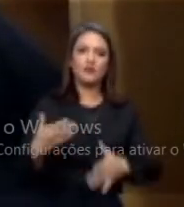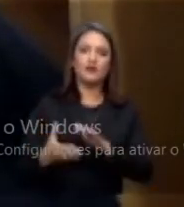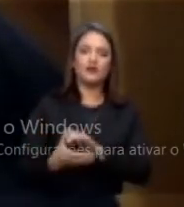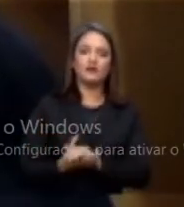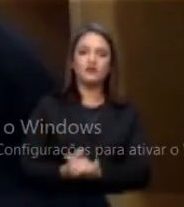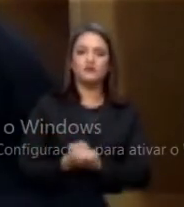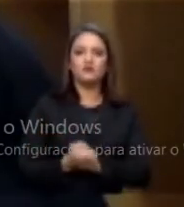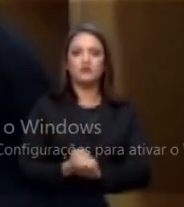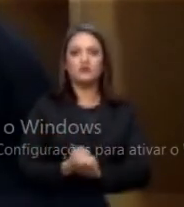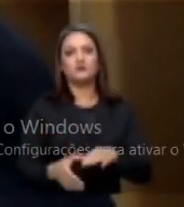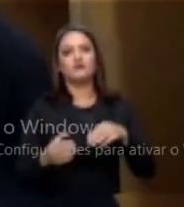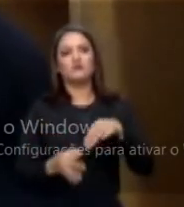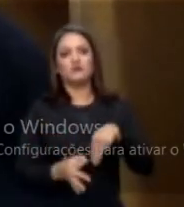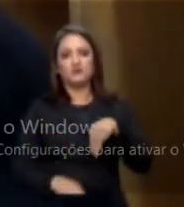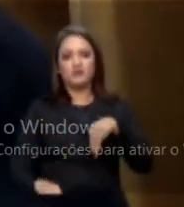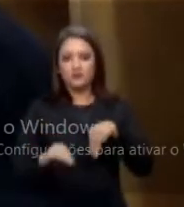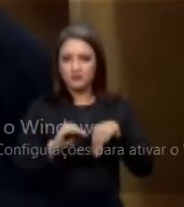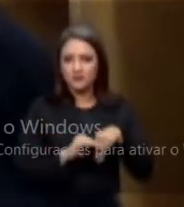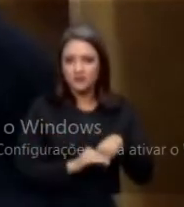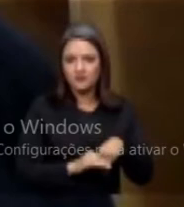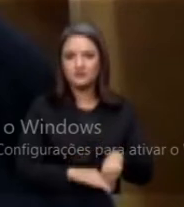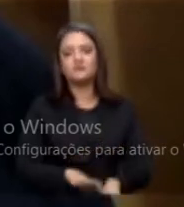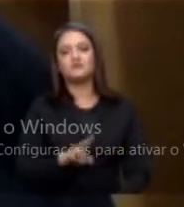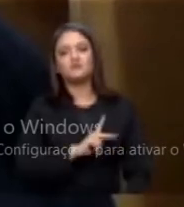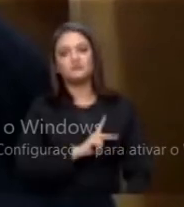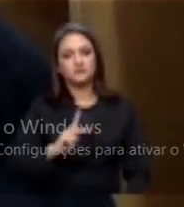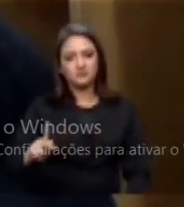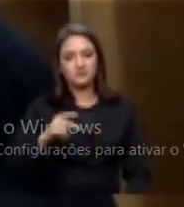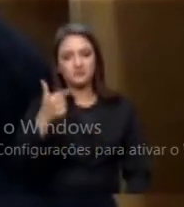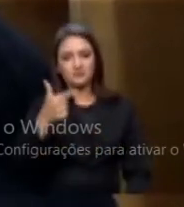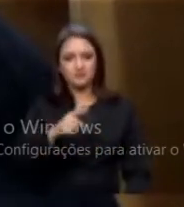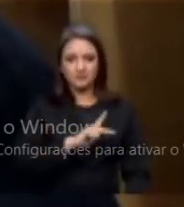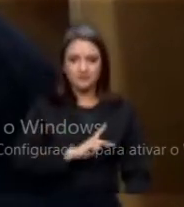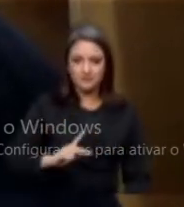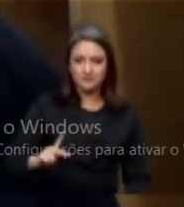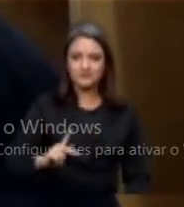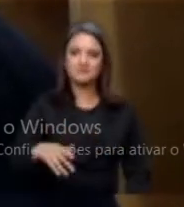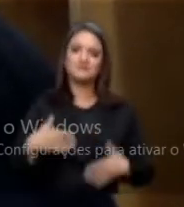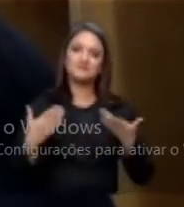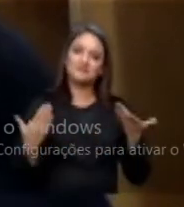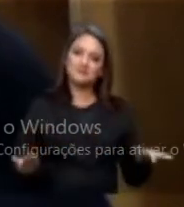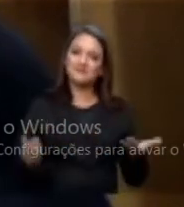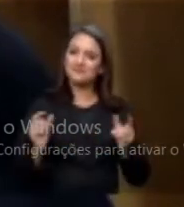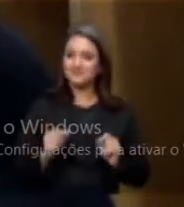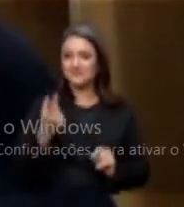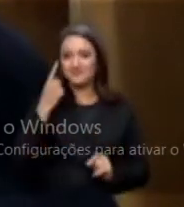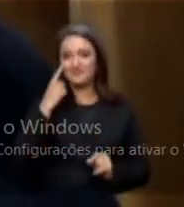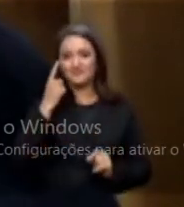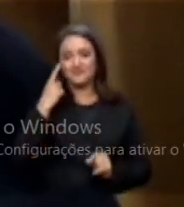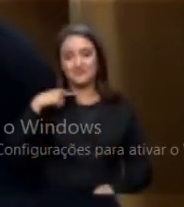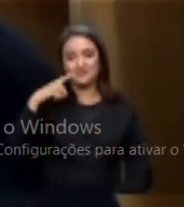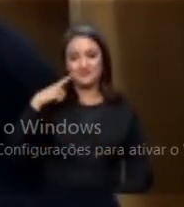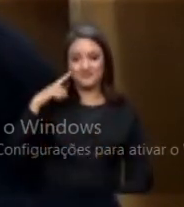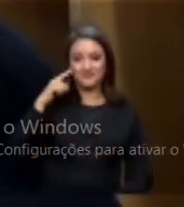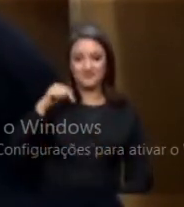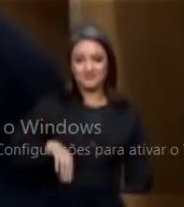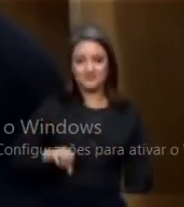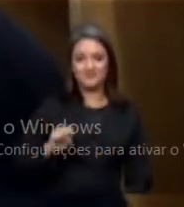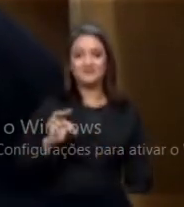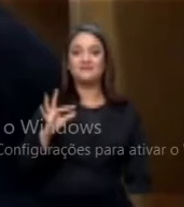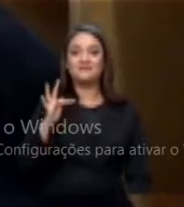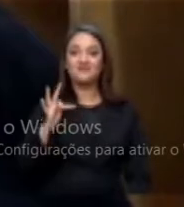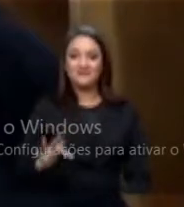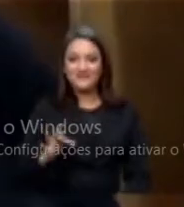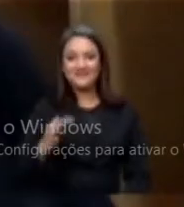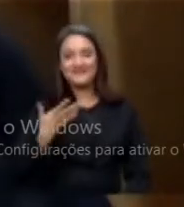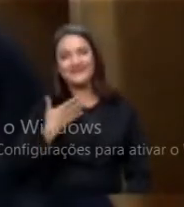senhores ministros, encantador encontrar a advocacia eleitoral neste tribunal, já temos